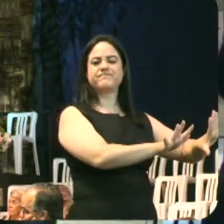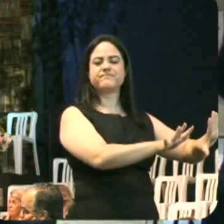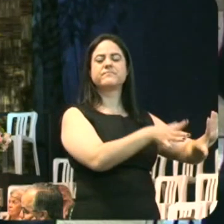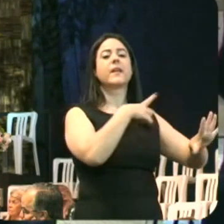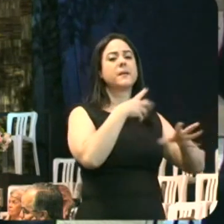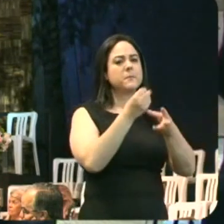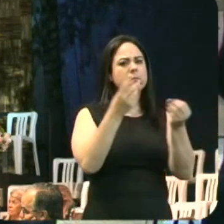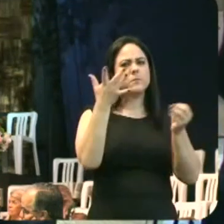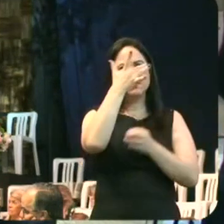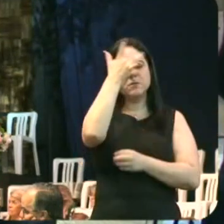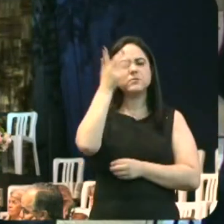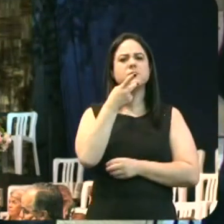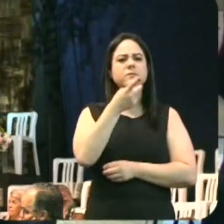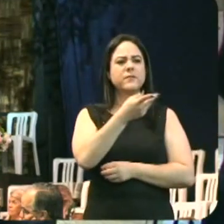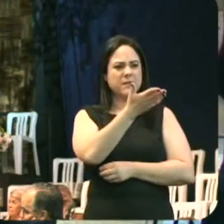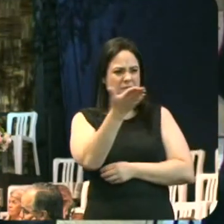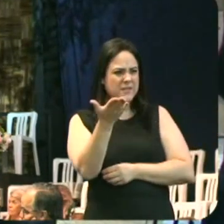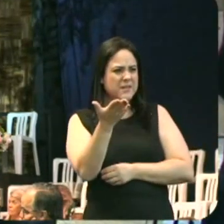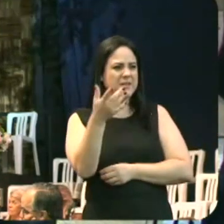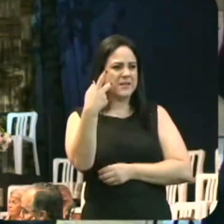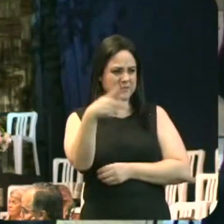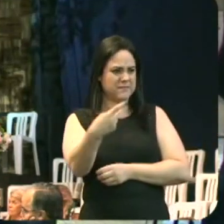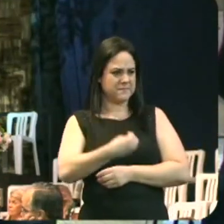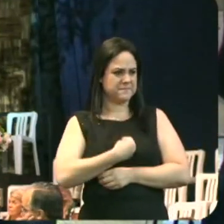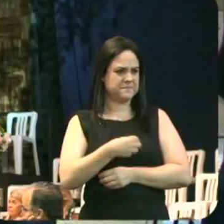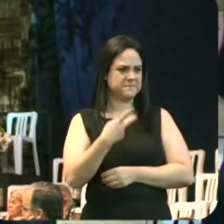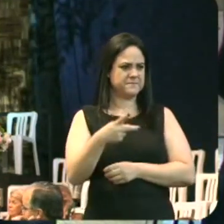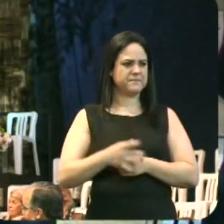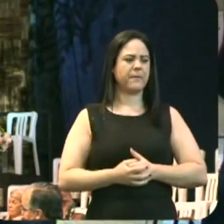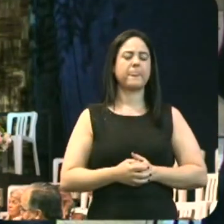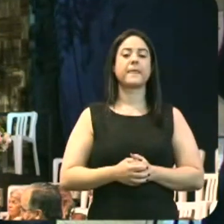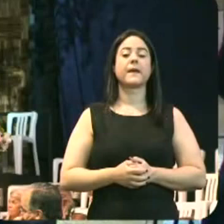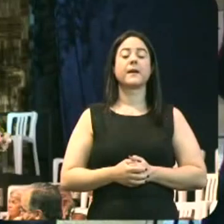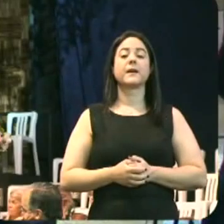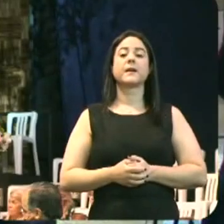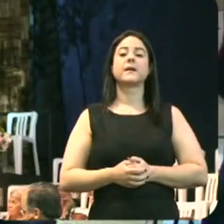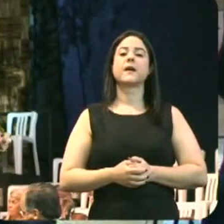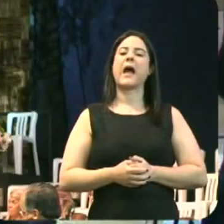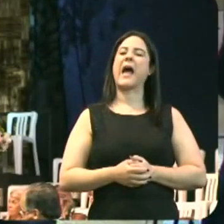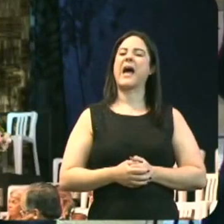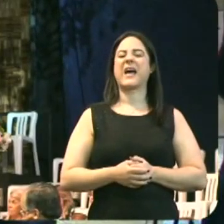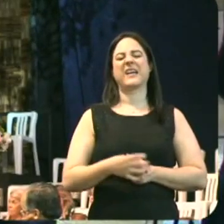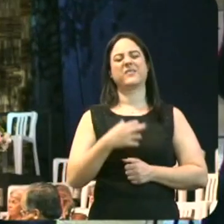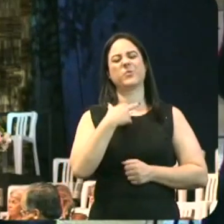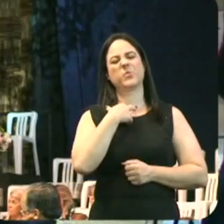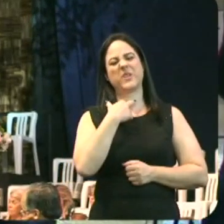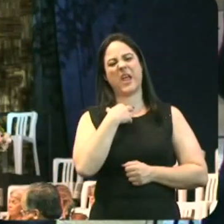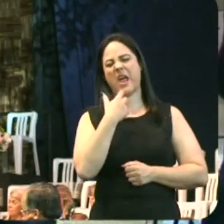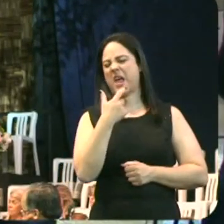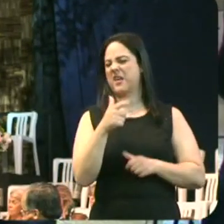Tem muita gente que vai dizer para vocês que estão aqui, que para vocês não tem jeito,